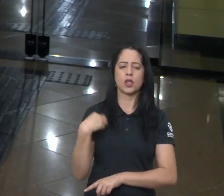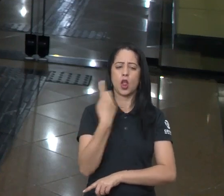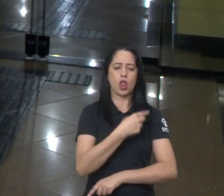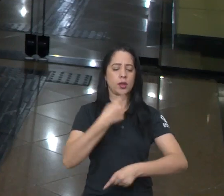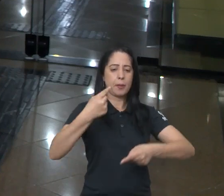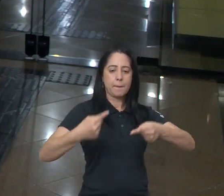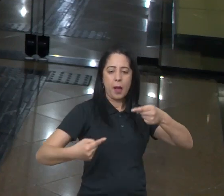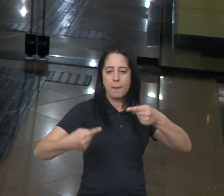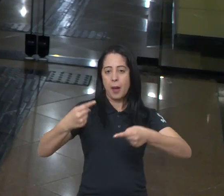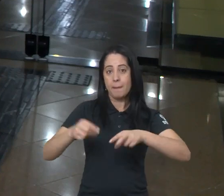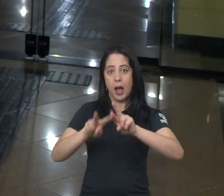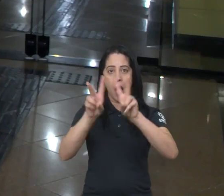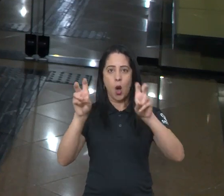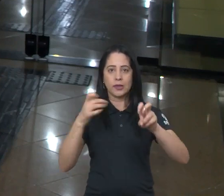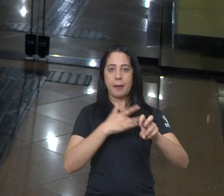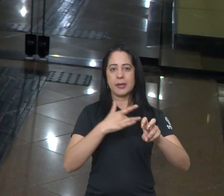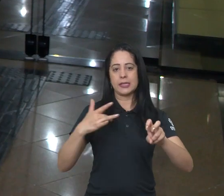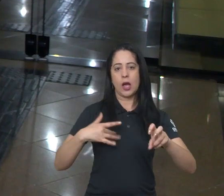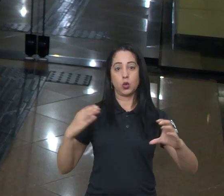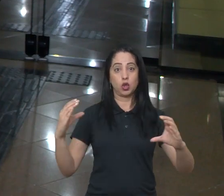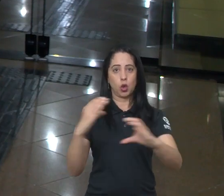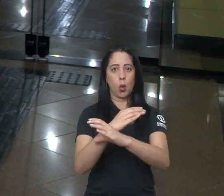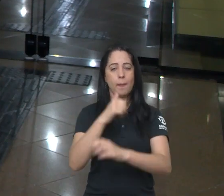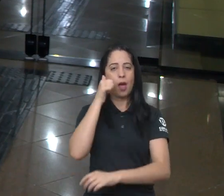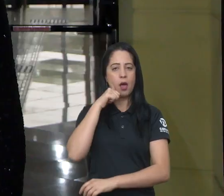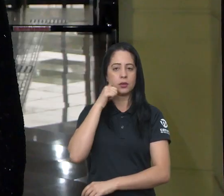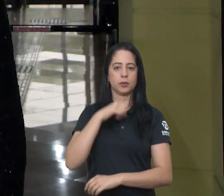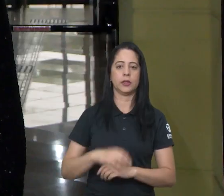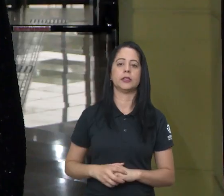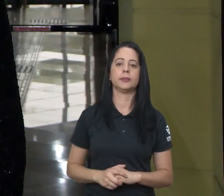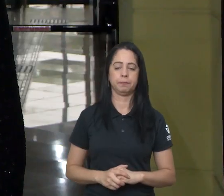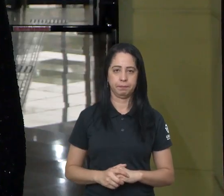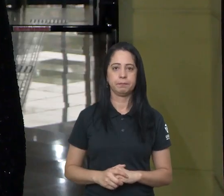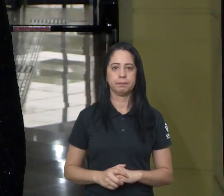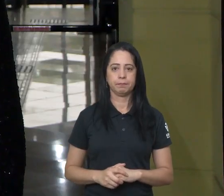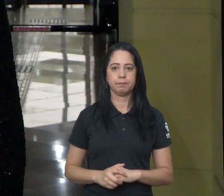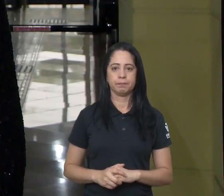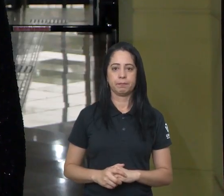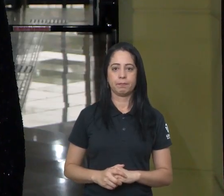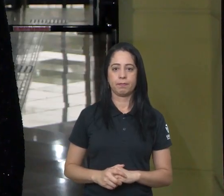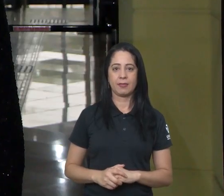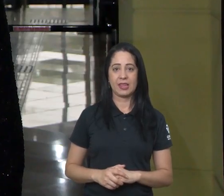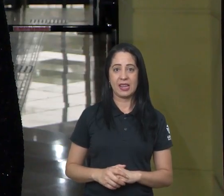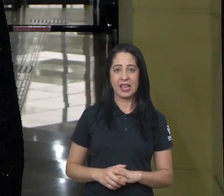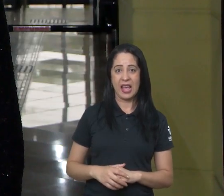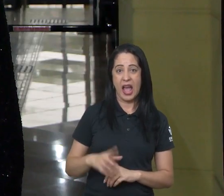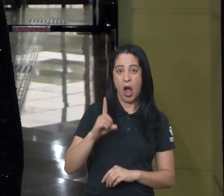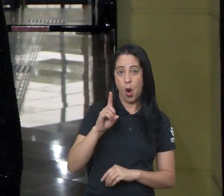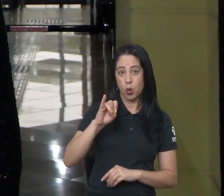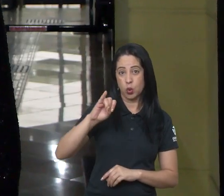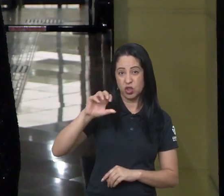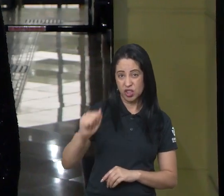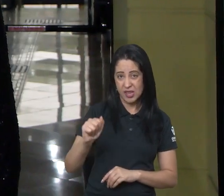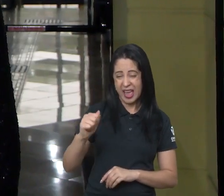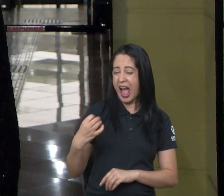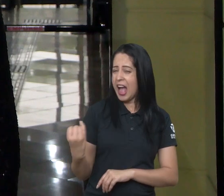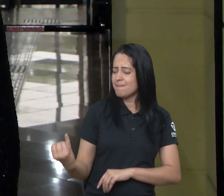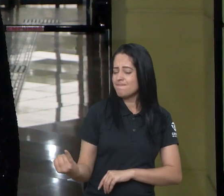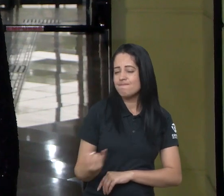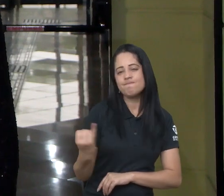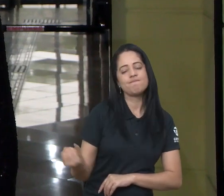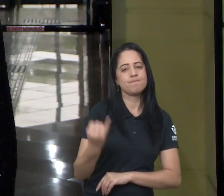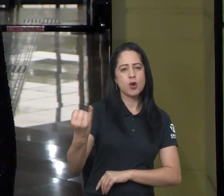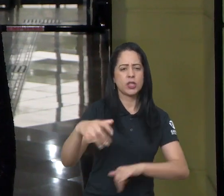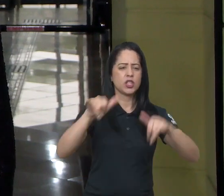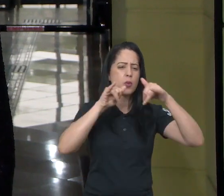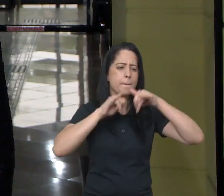aqui discutindo a saúde integral, a saúde da mulher. Eu acho que essa data é muito importante para dar um alerta para a população